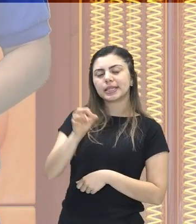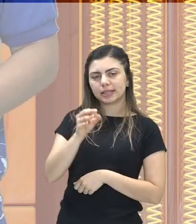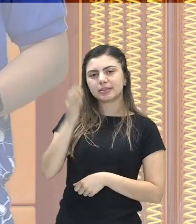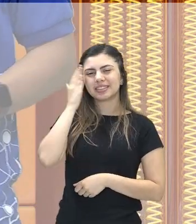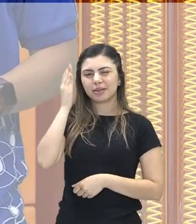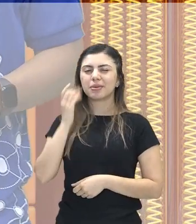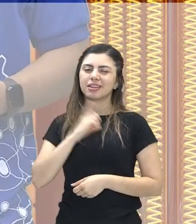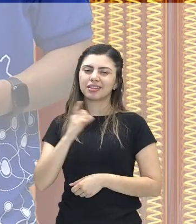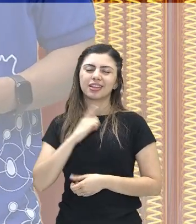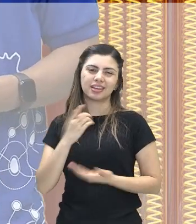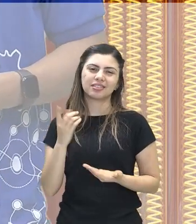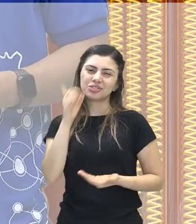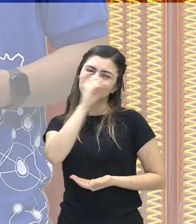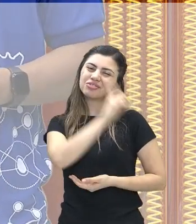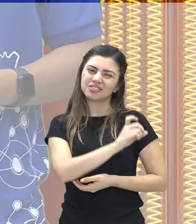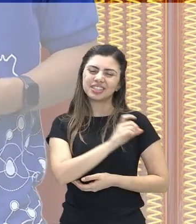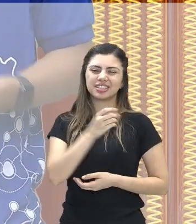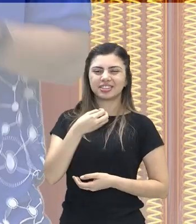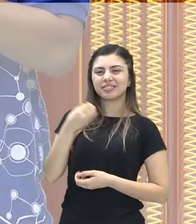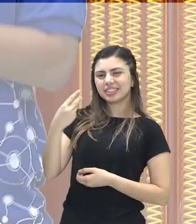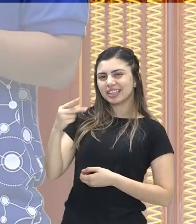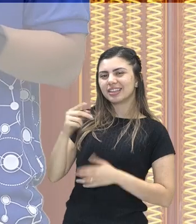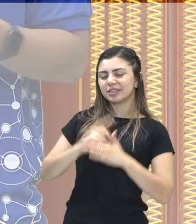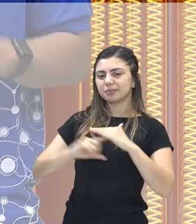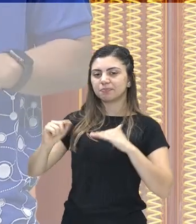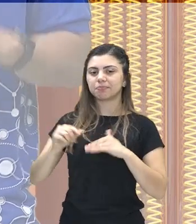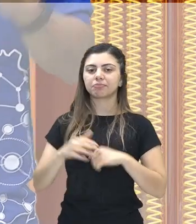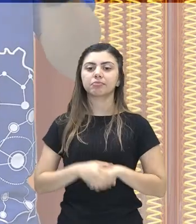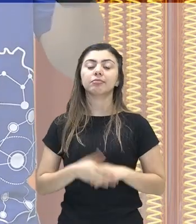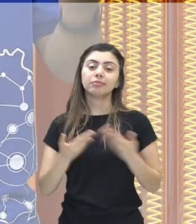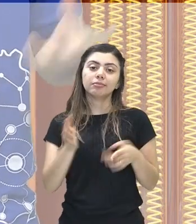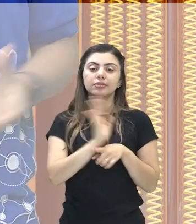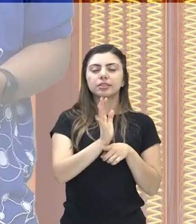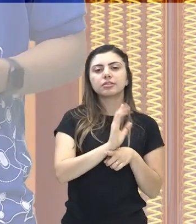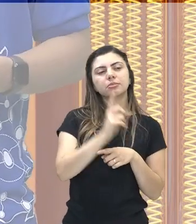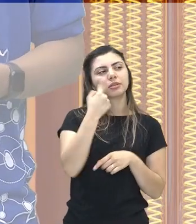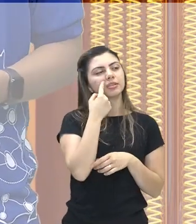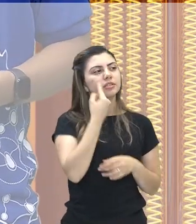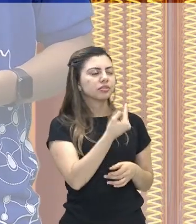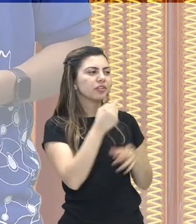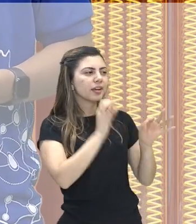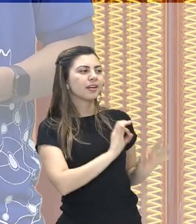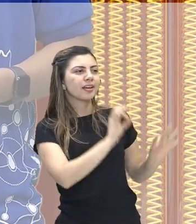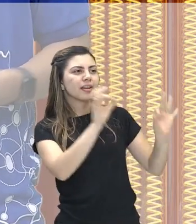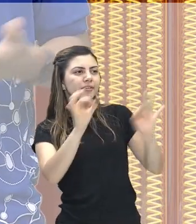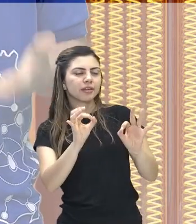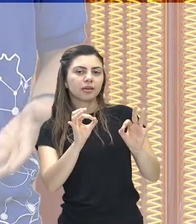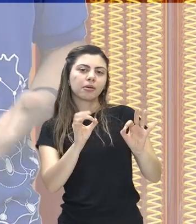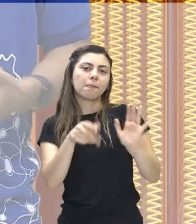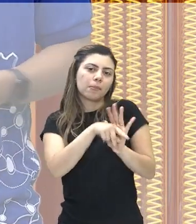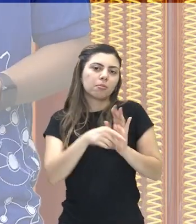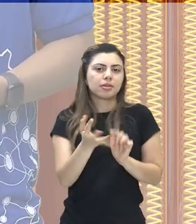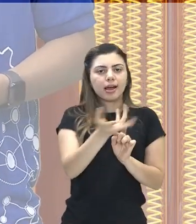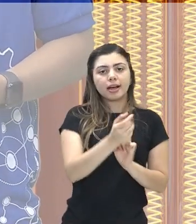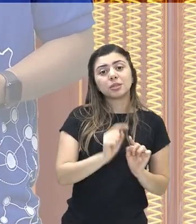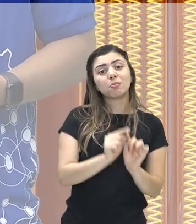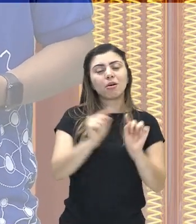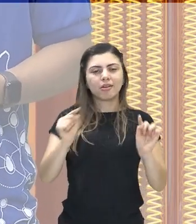essa situação que é tão complicada de se ver. No caso do cinema, a gente consegue ver de uma maneira um pouco mais artística,